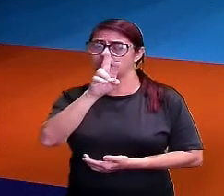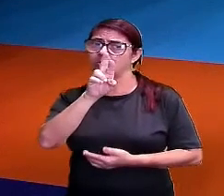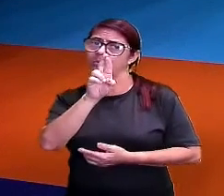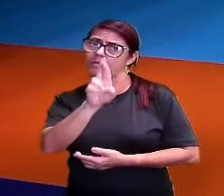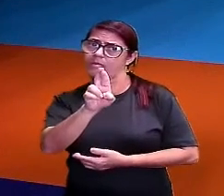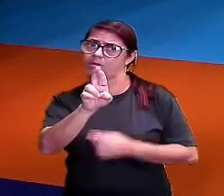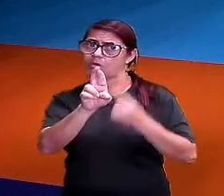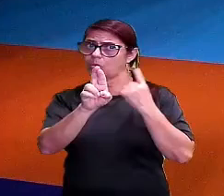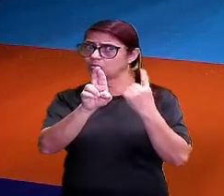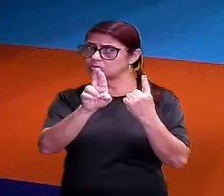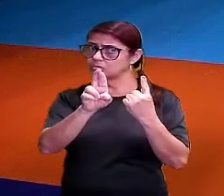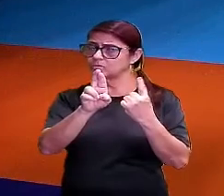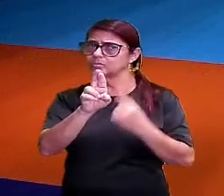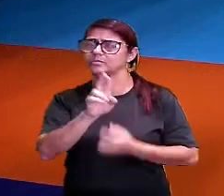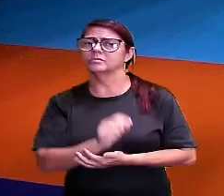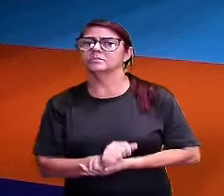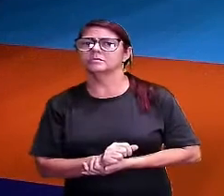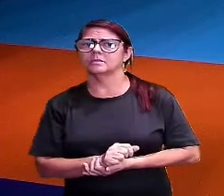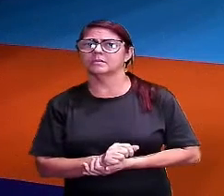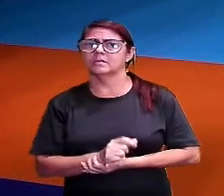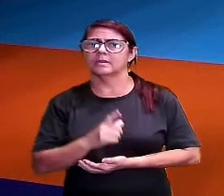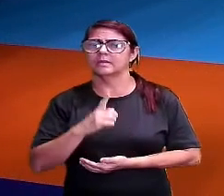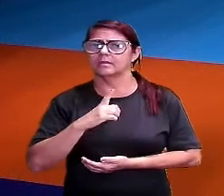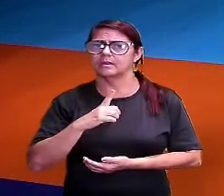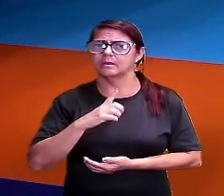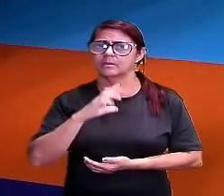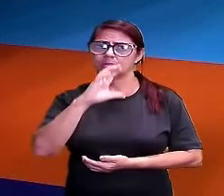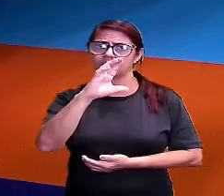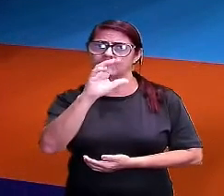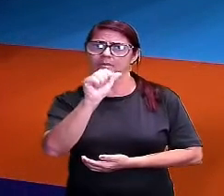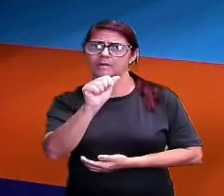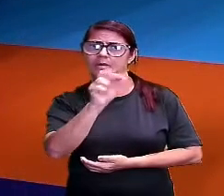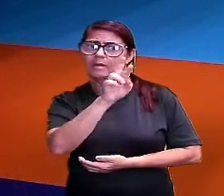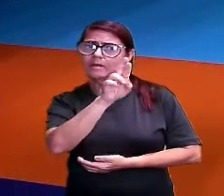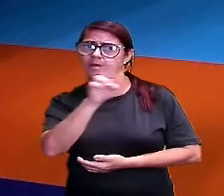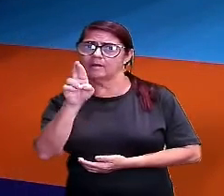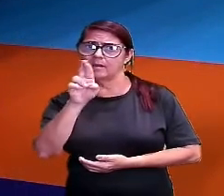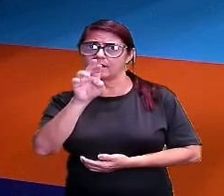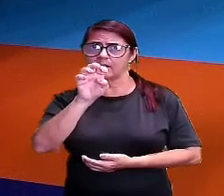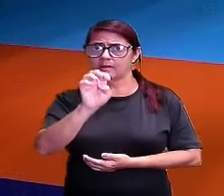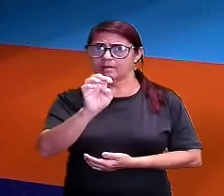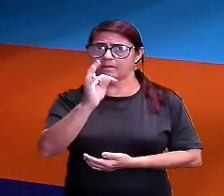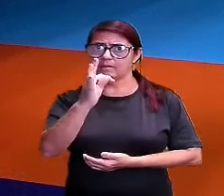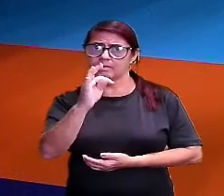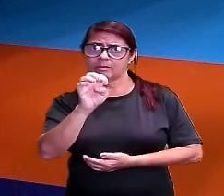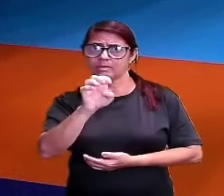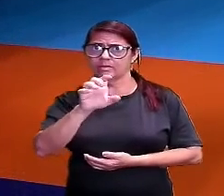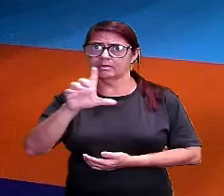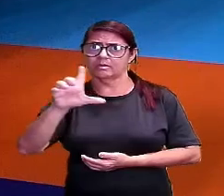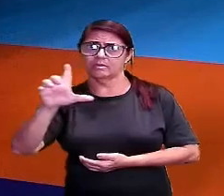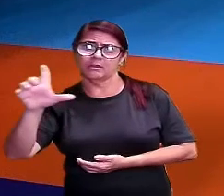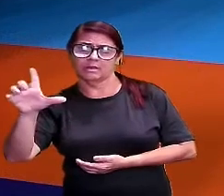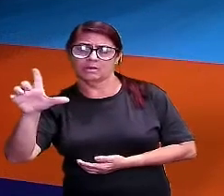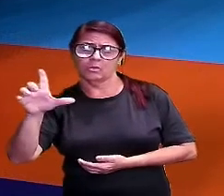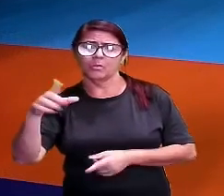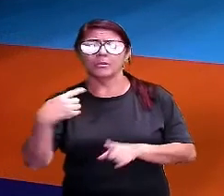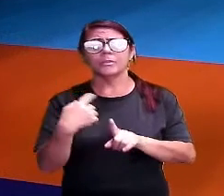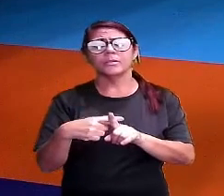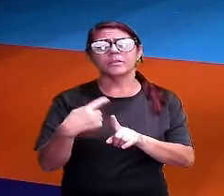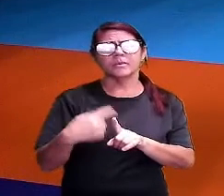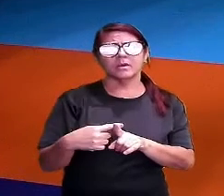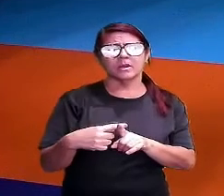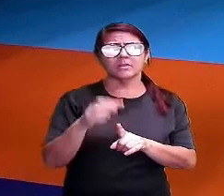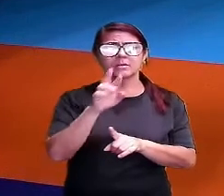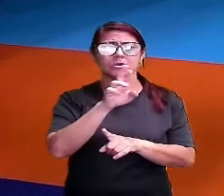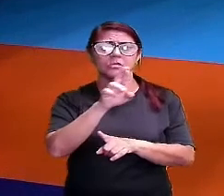rato. Temos aqui carretel, com duas letrinhas R, onde esse R é o